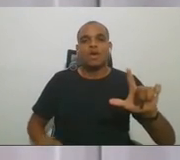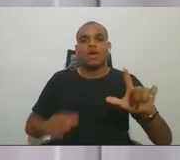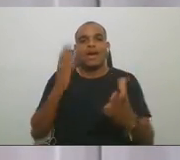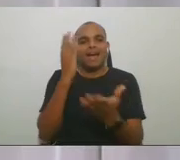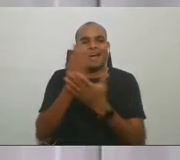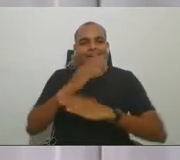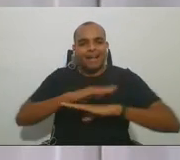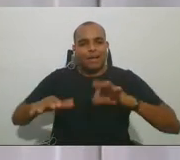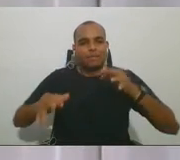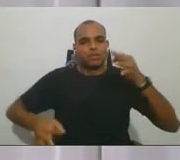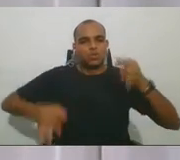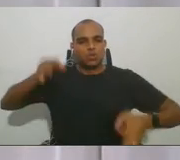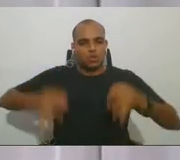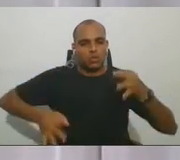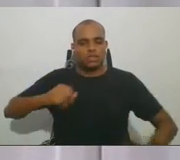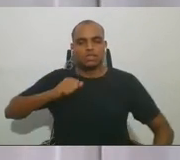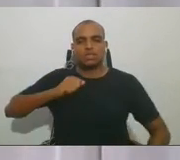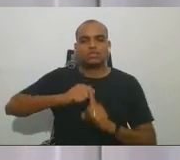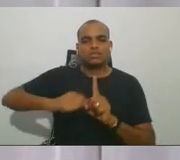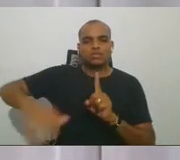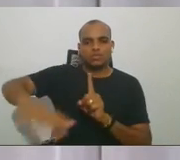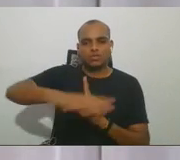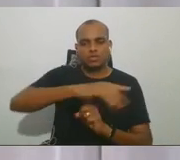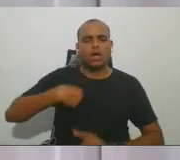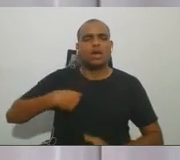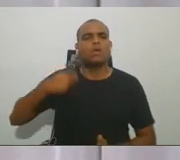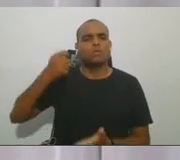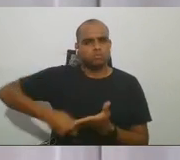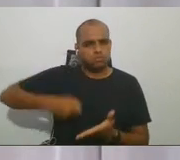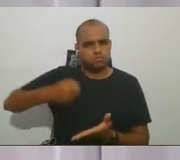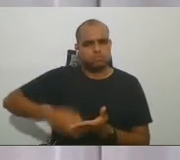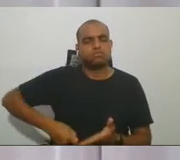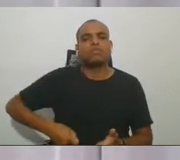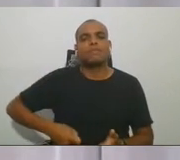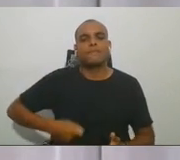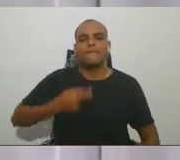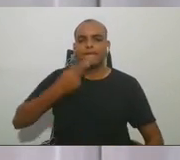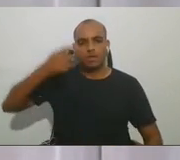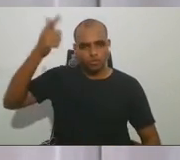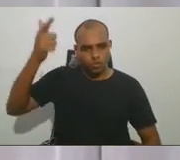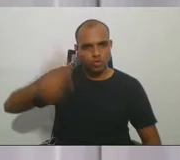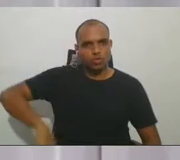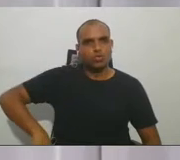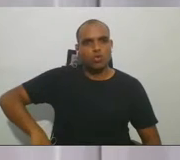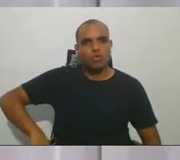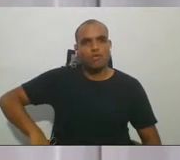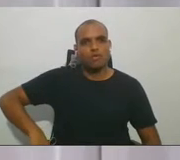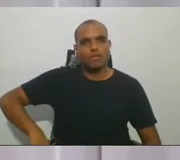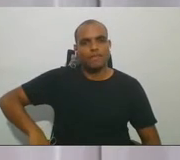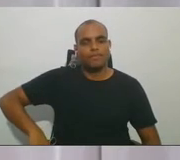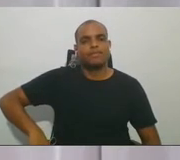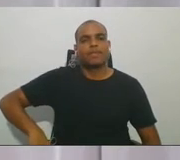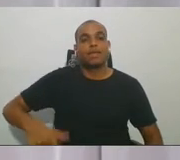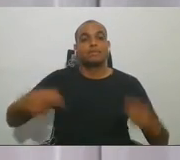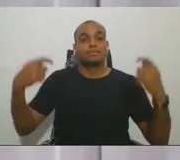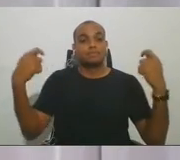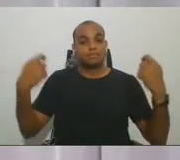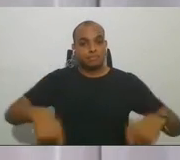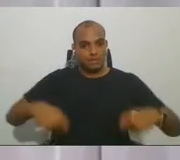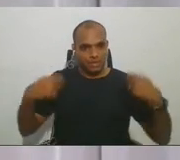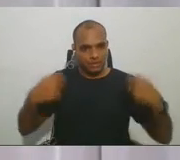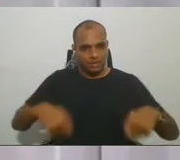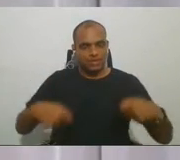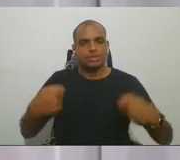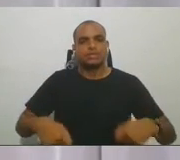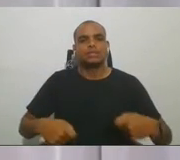justiça social e insisto que definitivamente esta deve ser